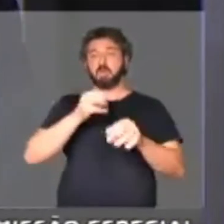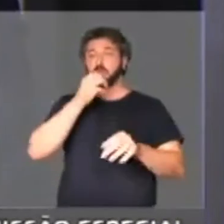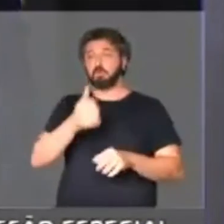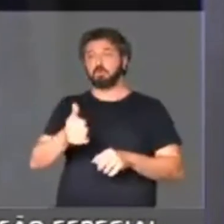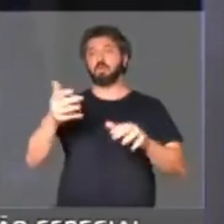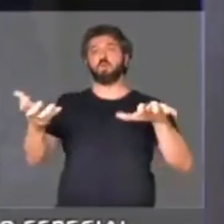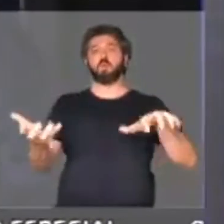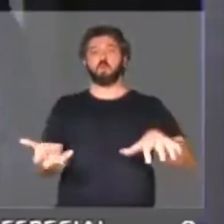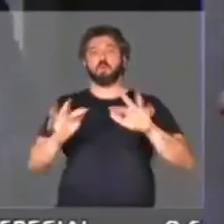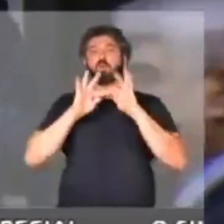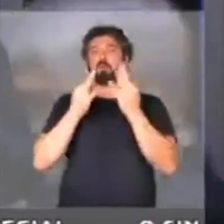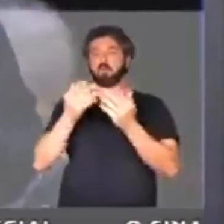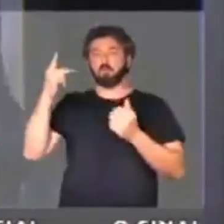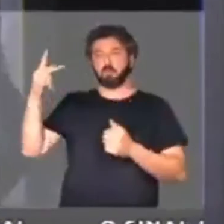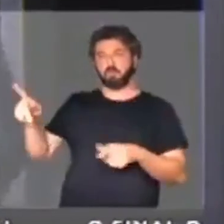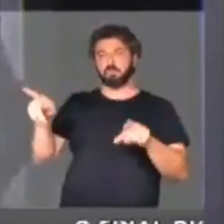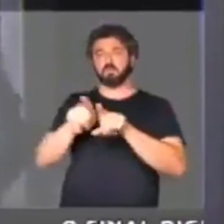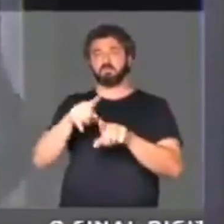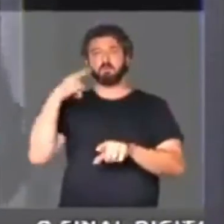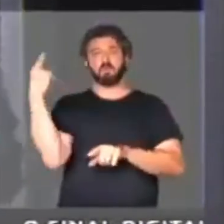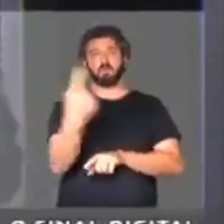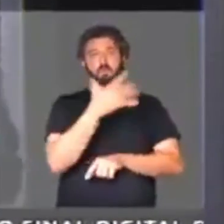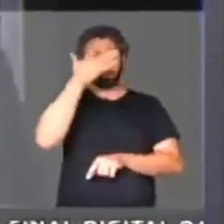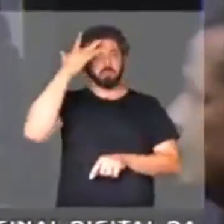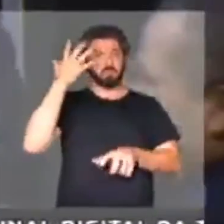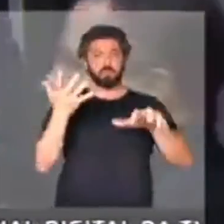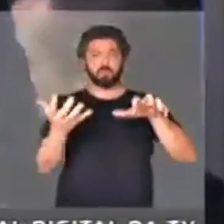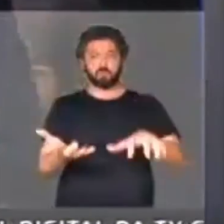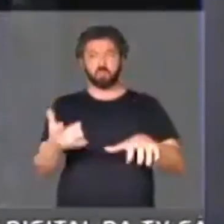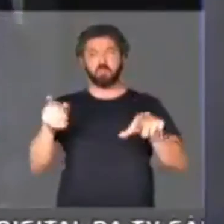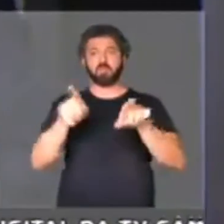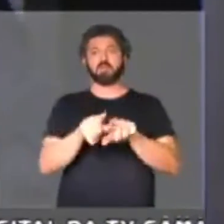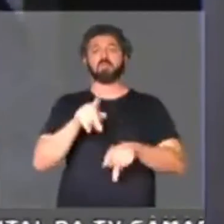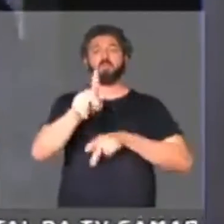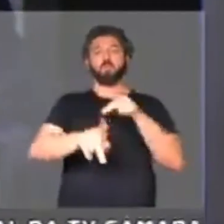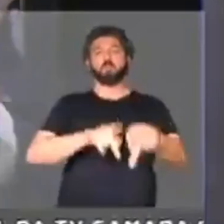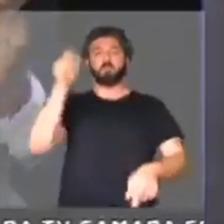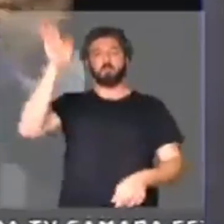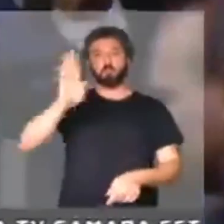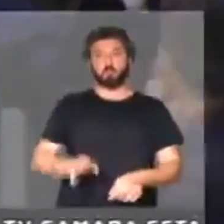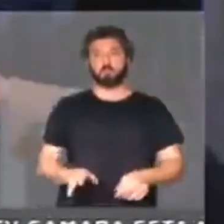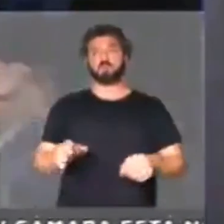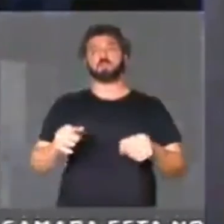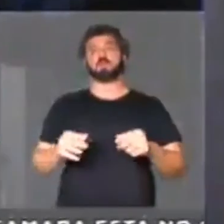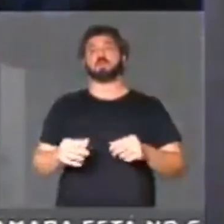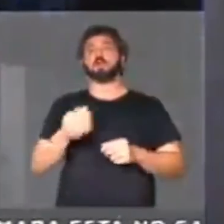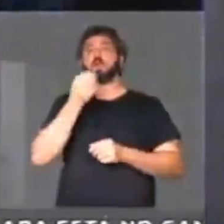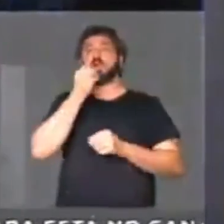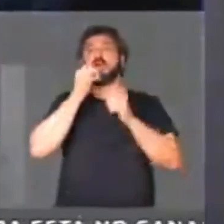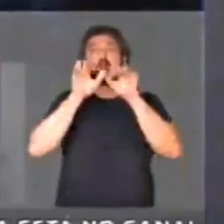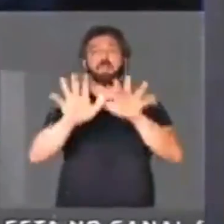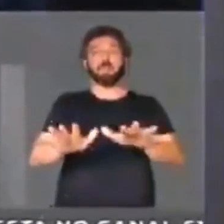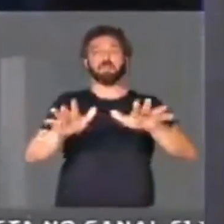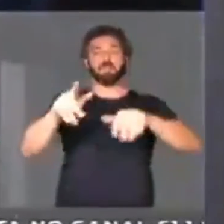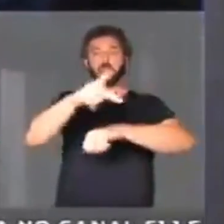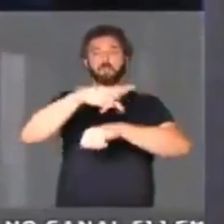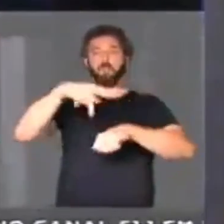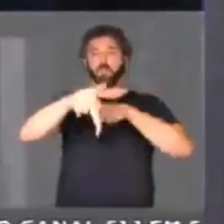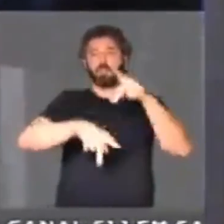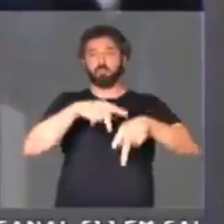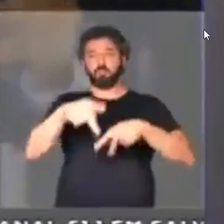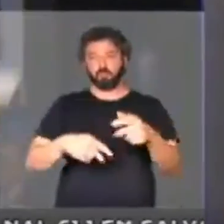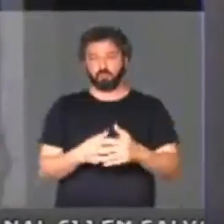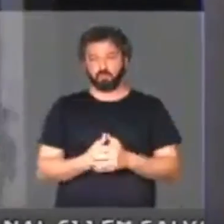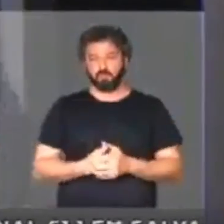Nacional, a sua família e a todos os congressistas e ao povo brasileiro. Bem-aventurada é a nação cujo Deus